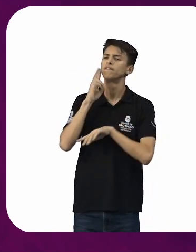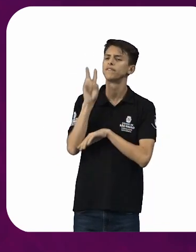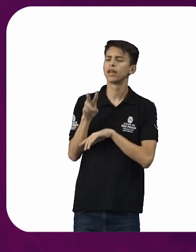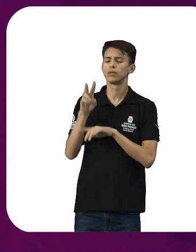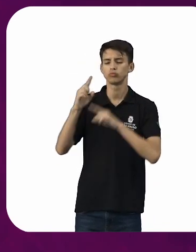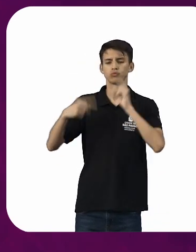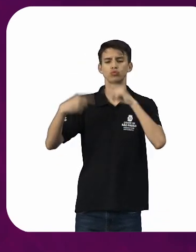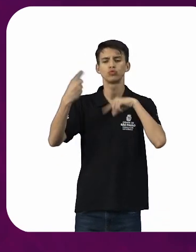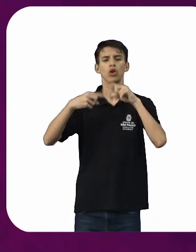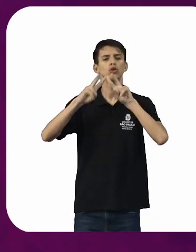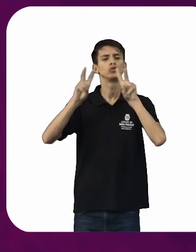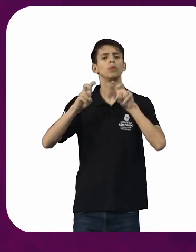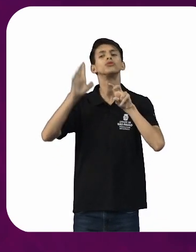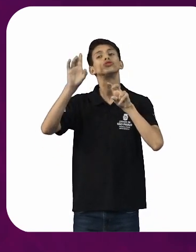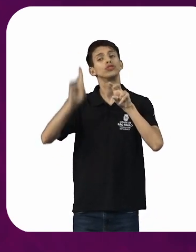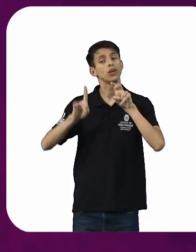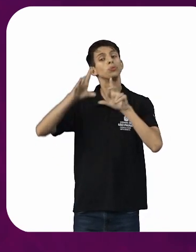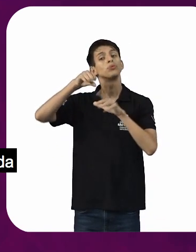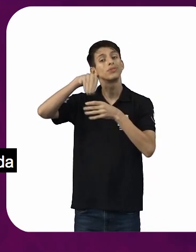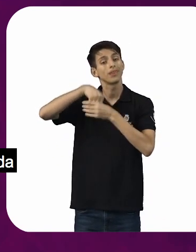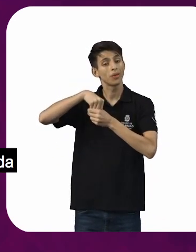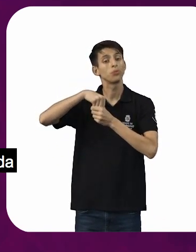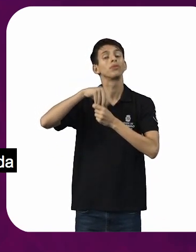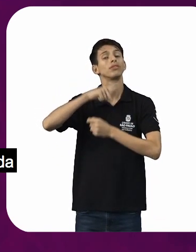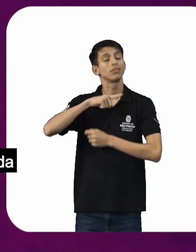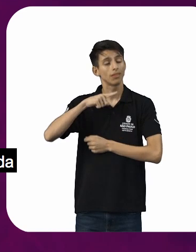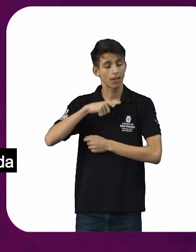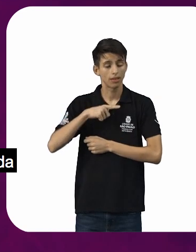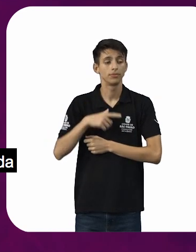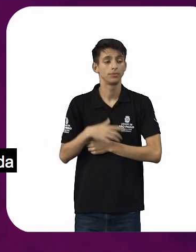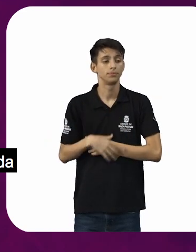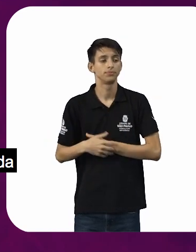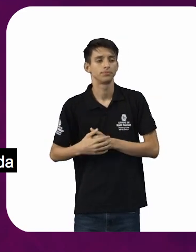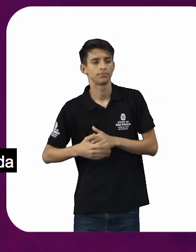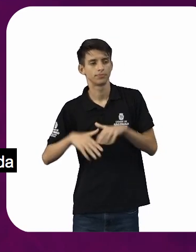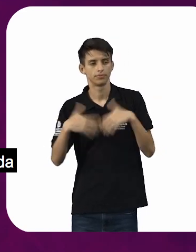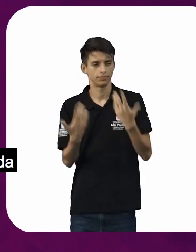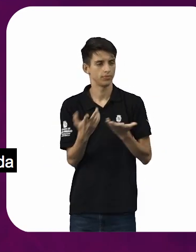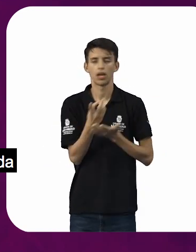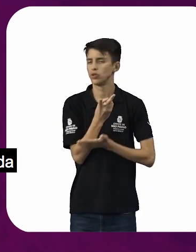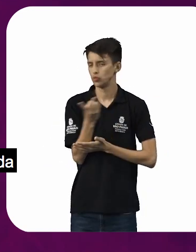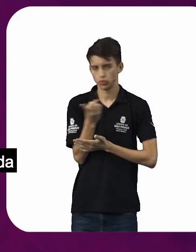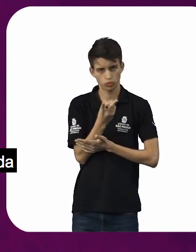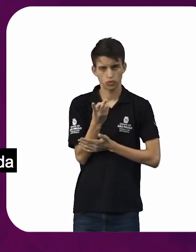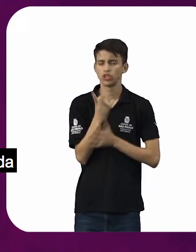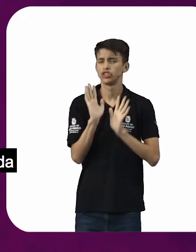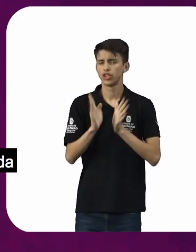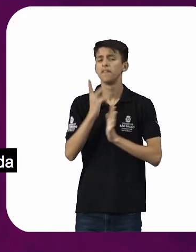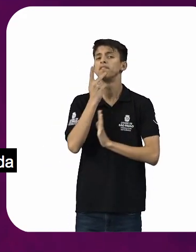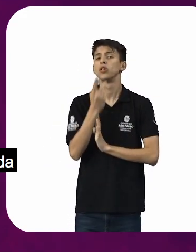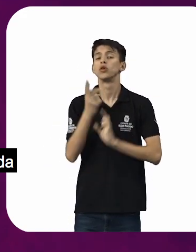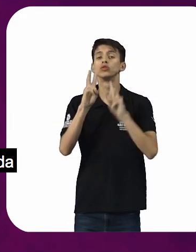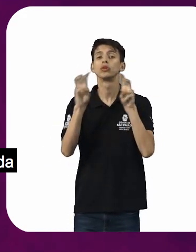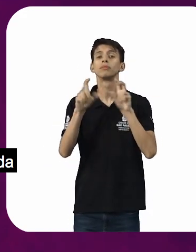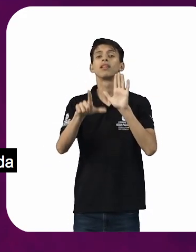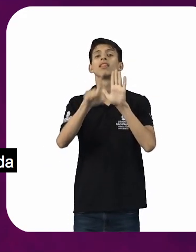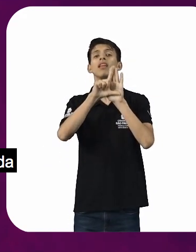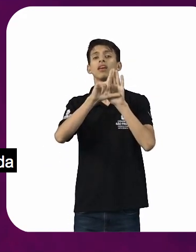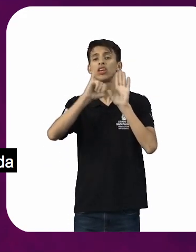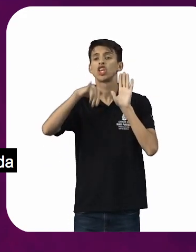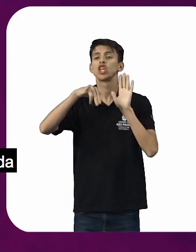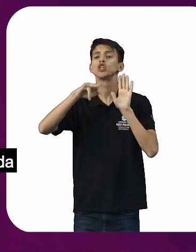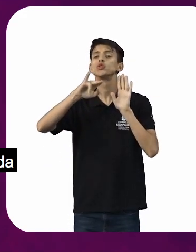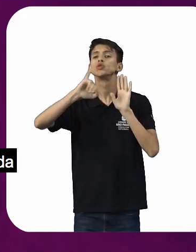muito valor, mas a lei do direito posto tem um outro peso. Tanto a doutora Lázaro Regina como Rufino. a doutora Rosana comentaram a questão da lei da injúria, mas ela não